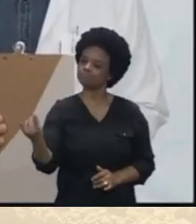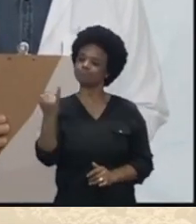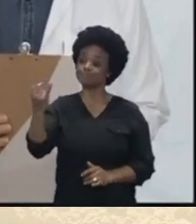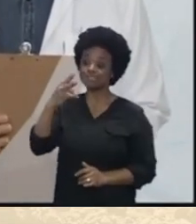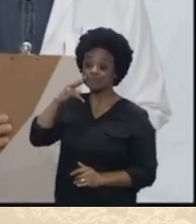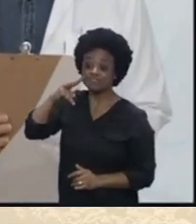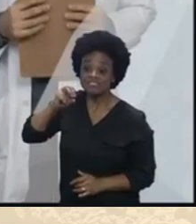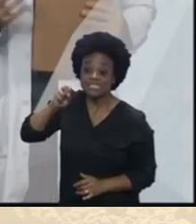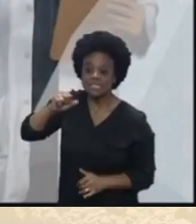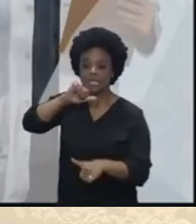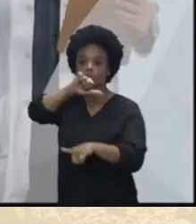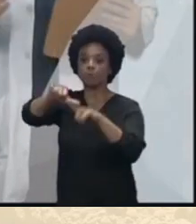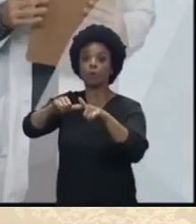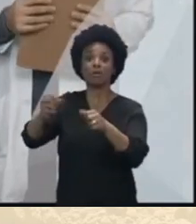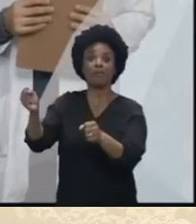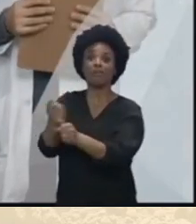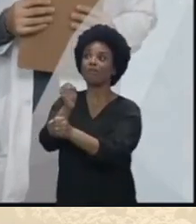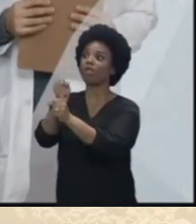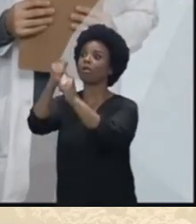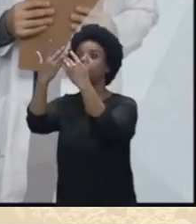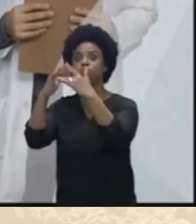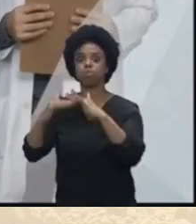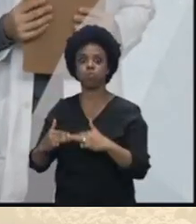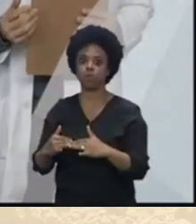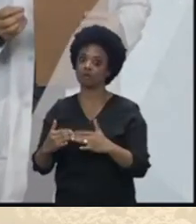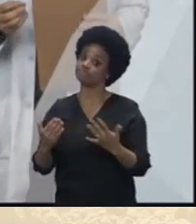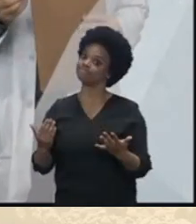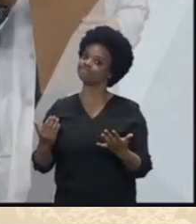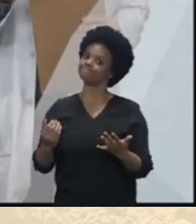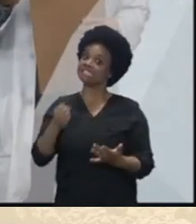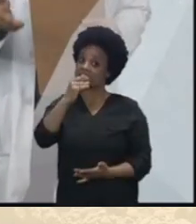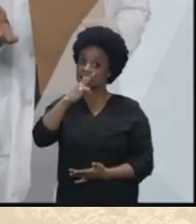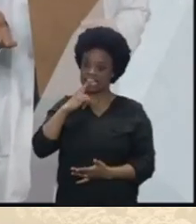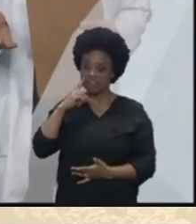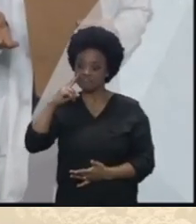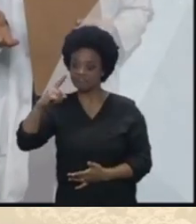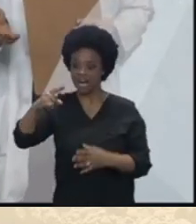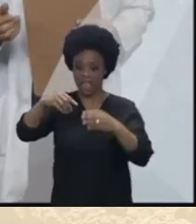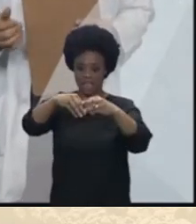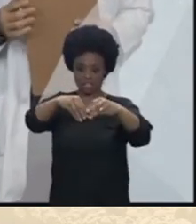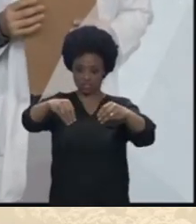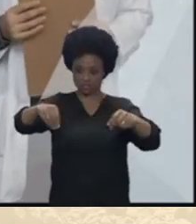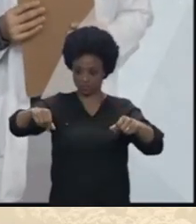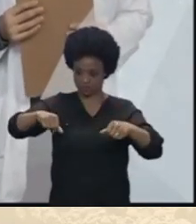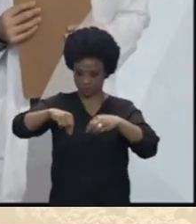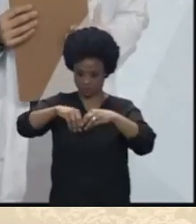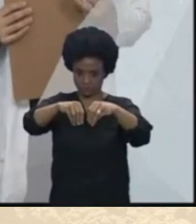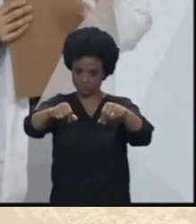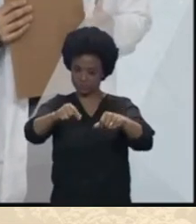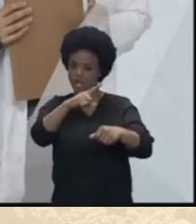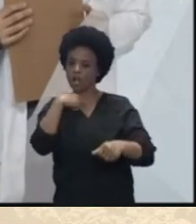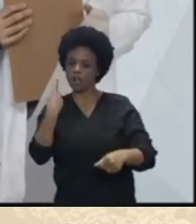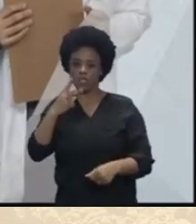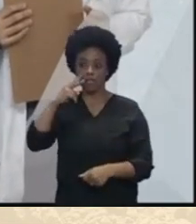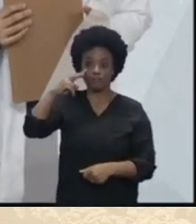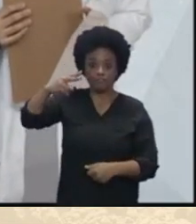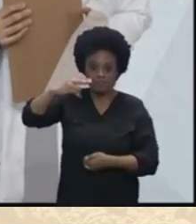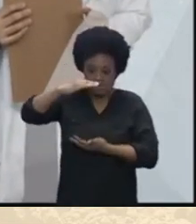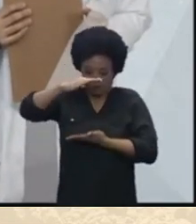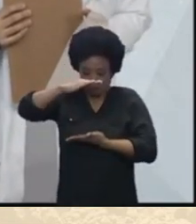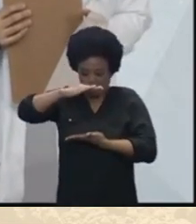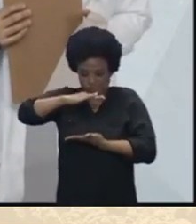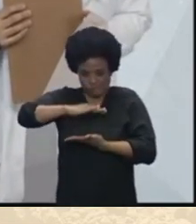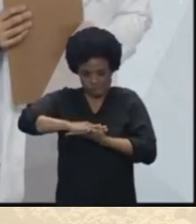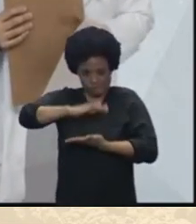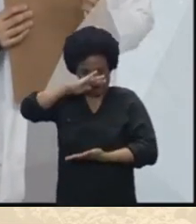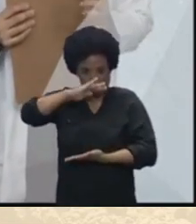os projetistas. Para obter essas informações, quando chega uma amostra de solos por aqui, a gente utiliza uma prensa específica e